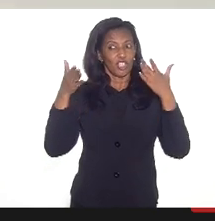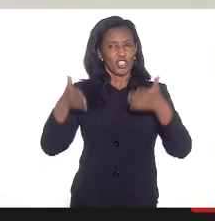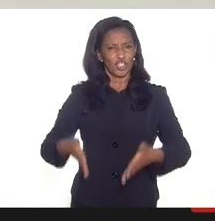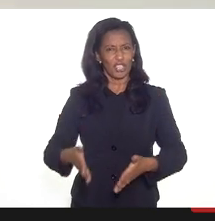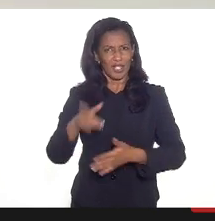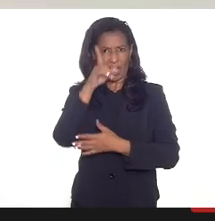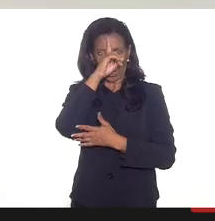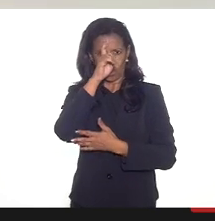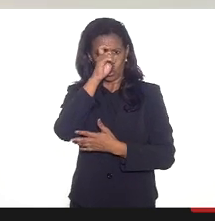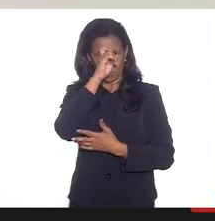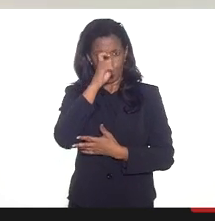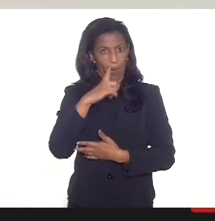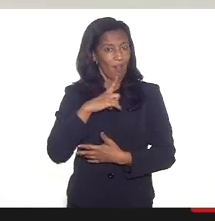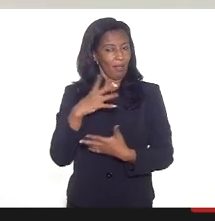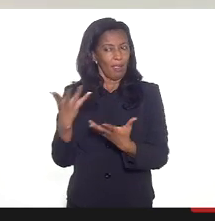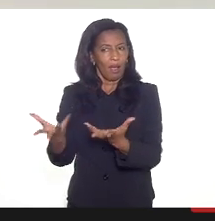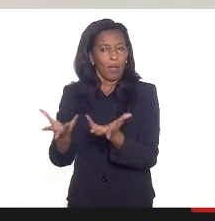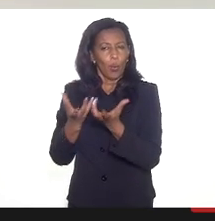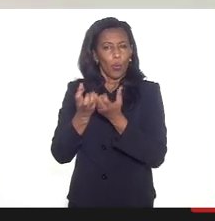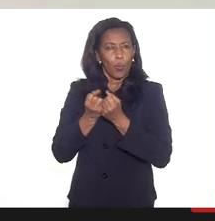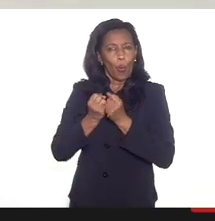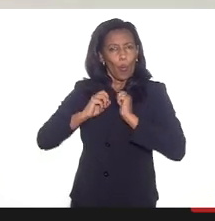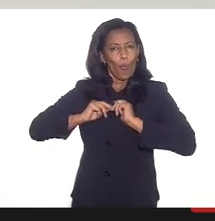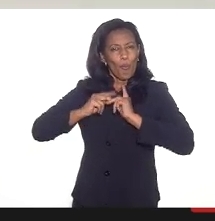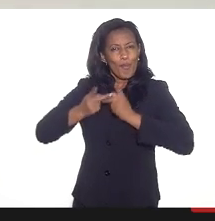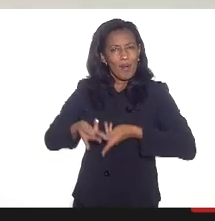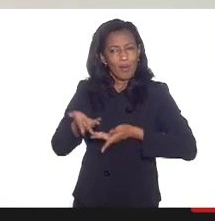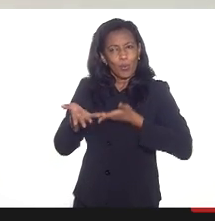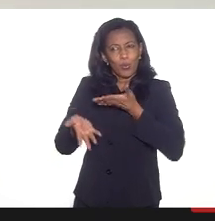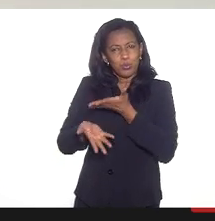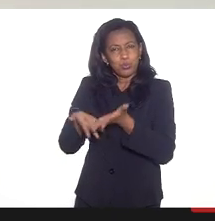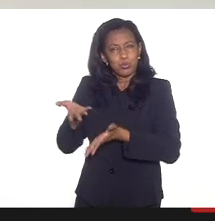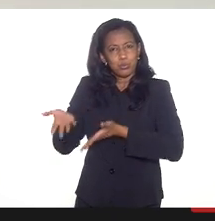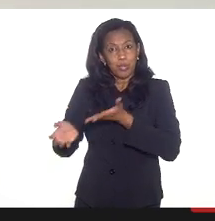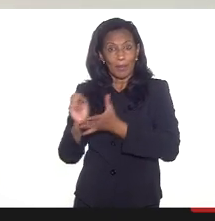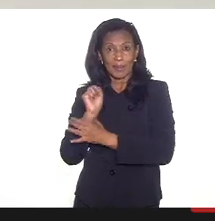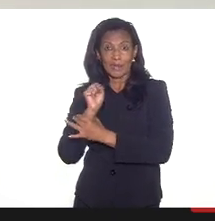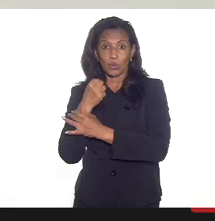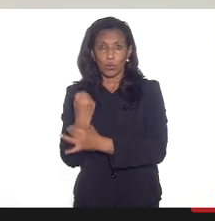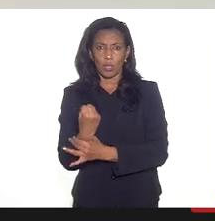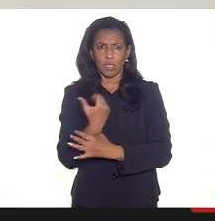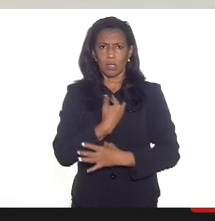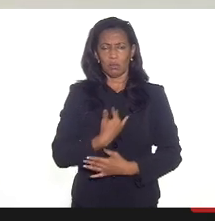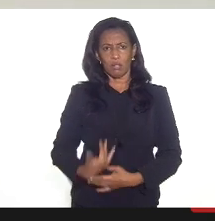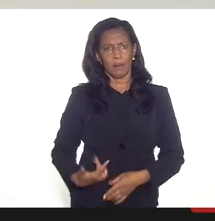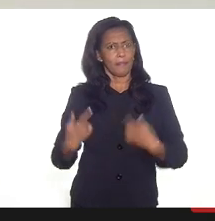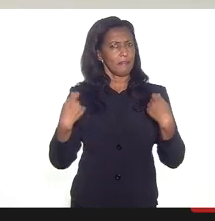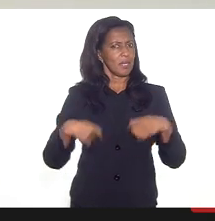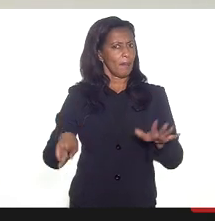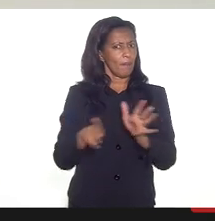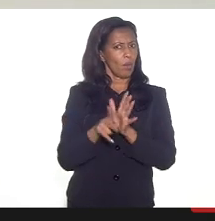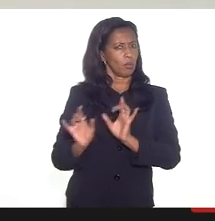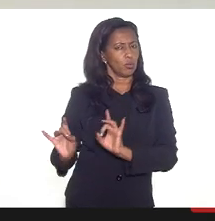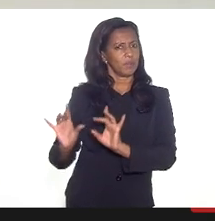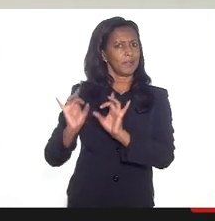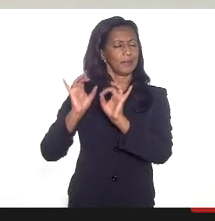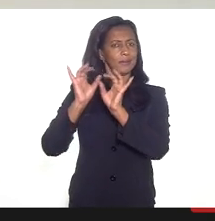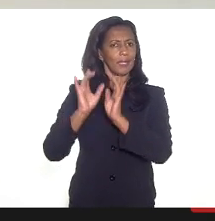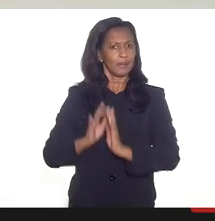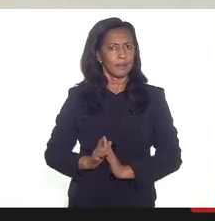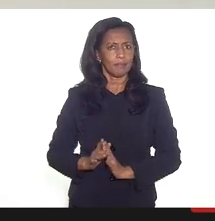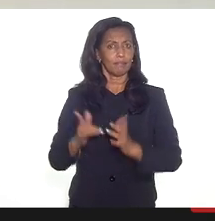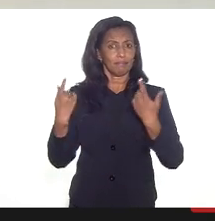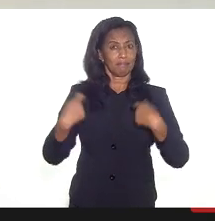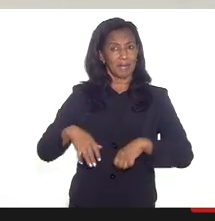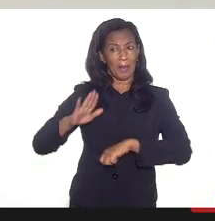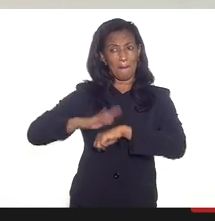um atendimento acolhedor e humanizado. Nós precisamos de segurança pública, uma segurança pública especializada, né? A gente